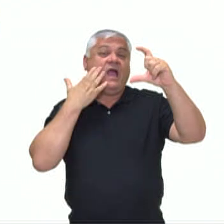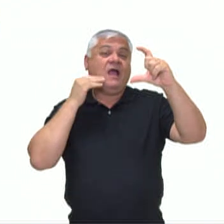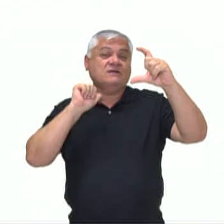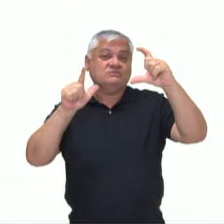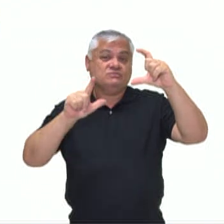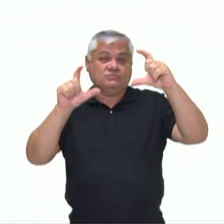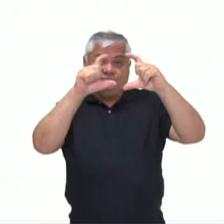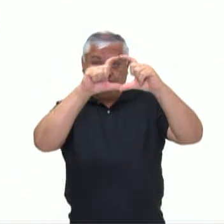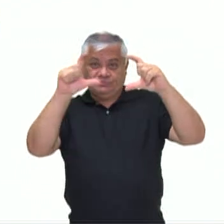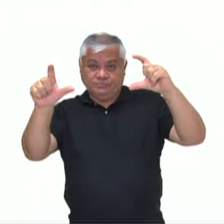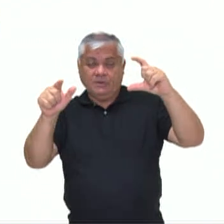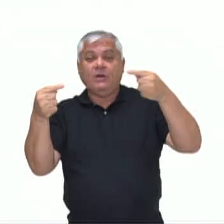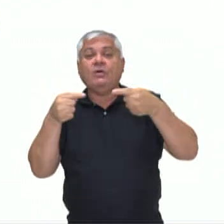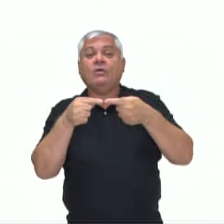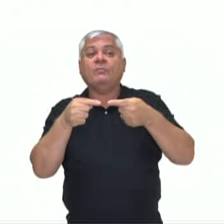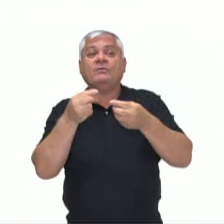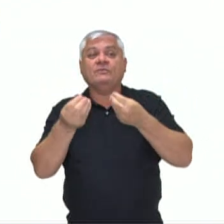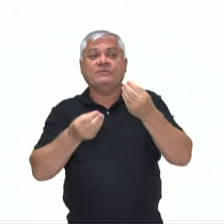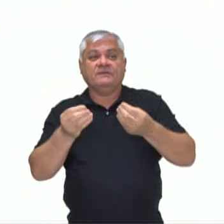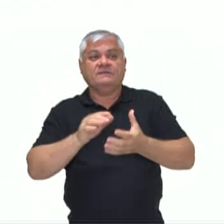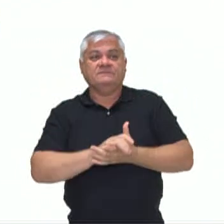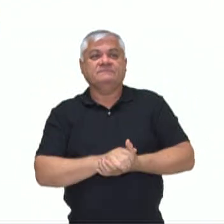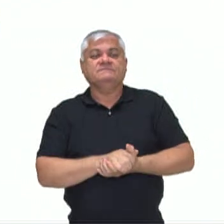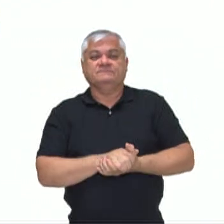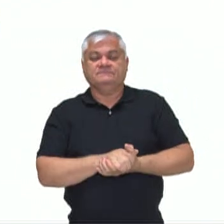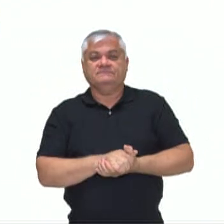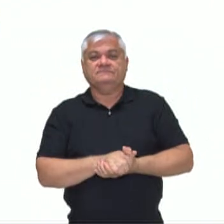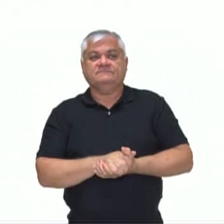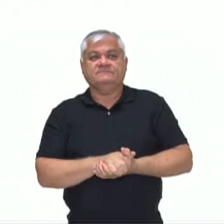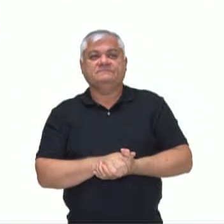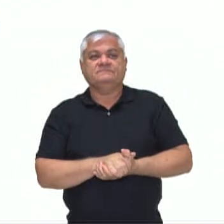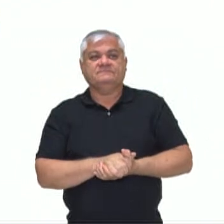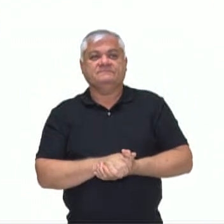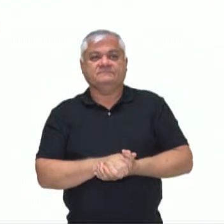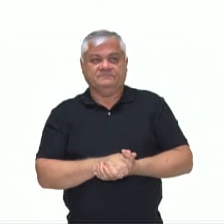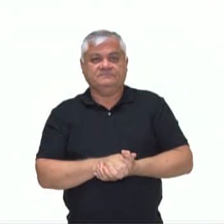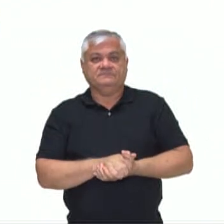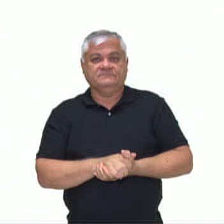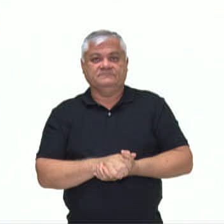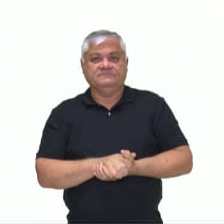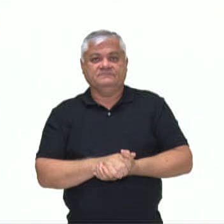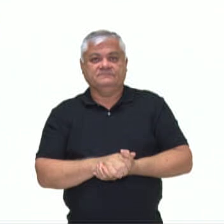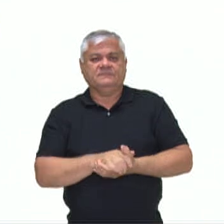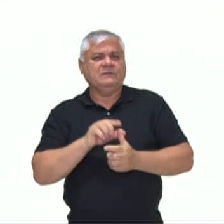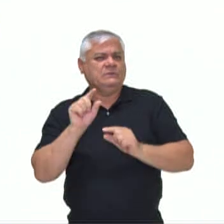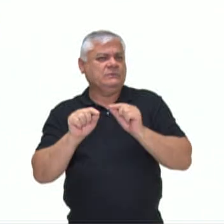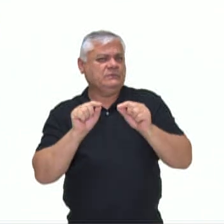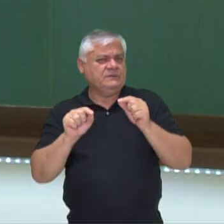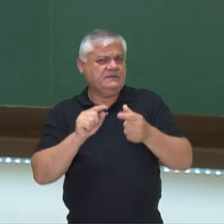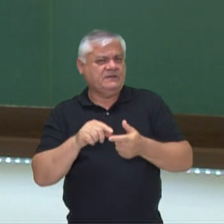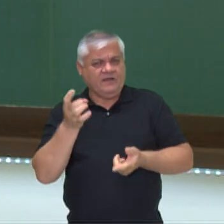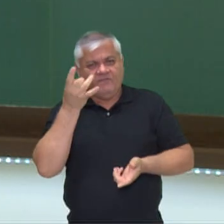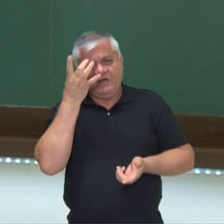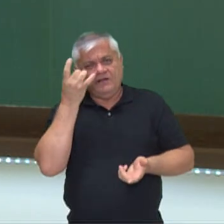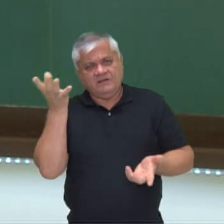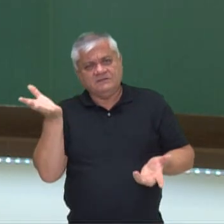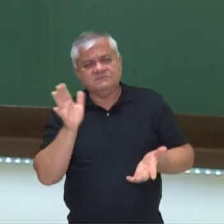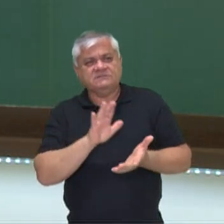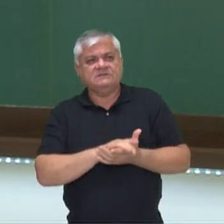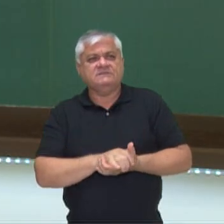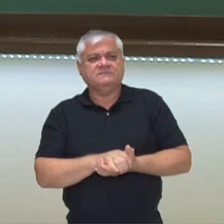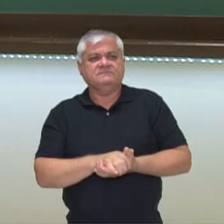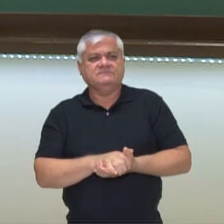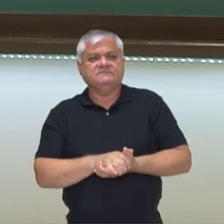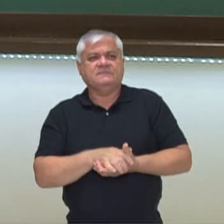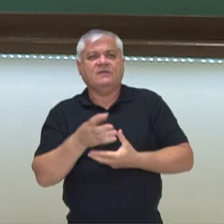que falava aqui. Narrative, epic, lyric. E aí? Fica fácil assim, né?